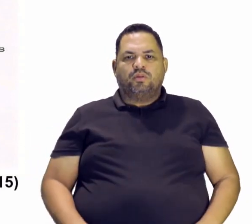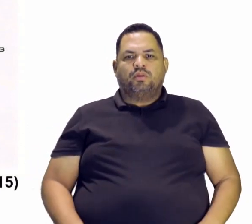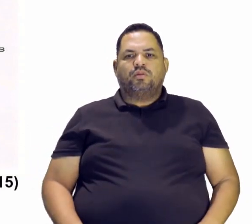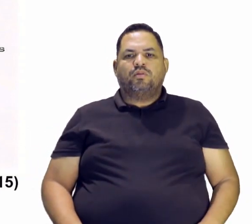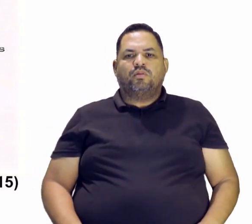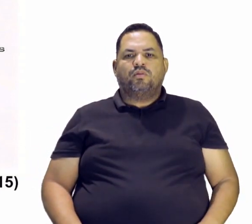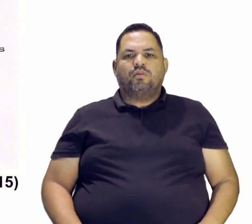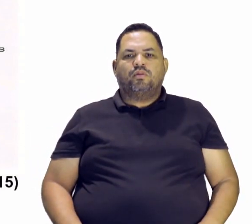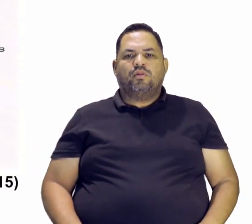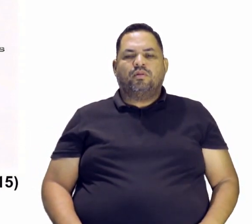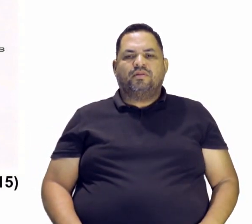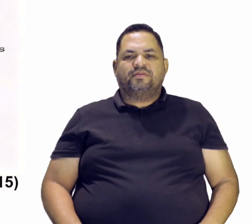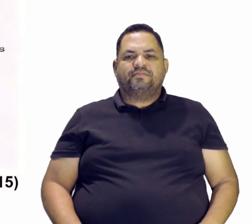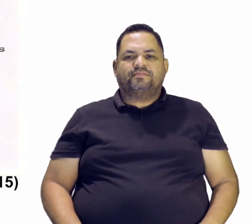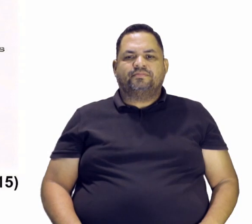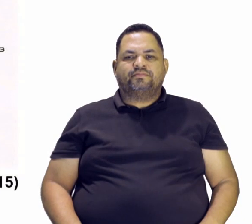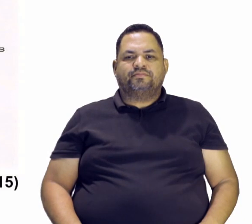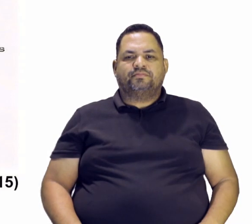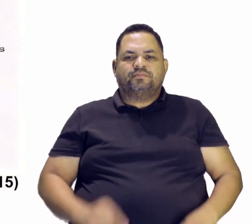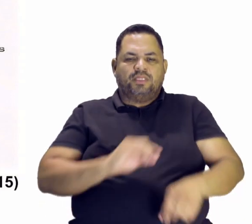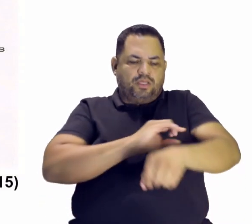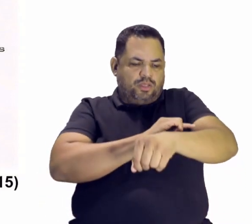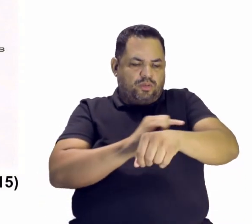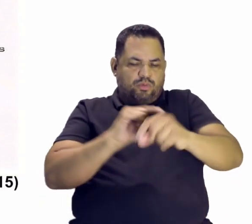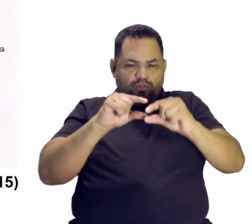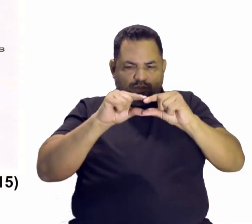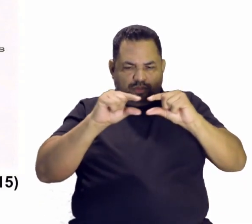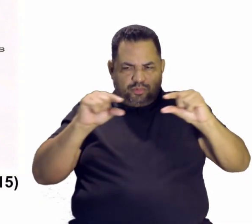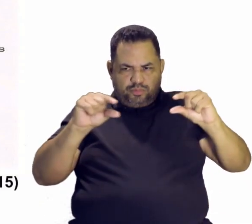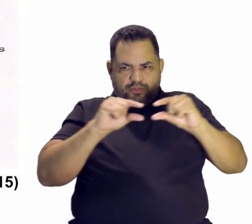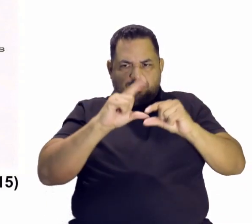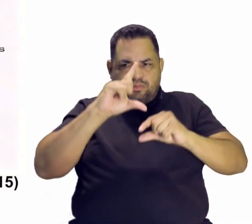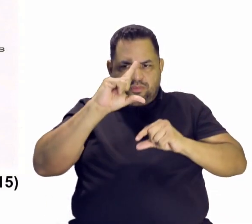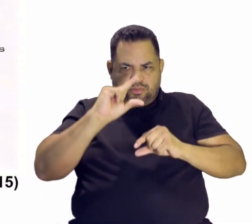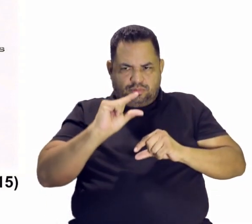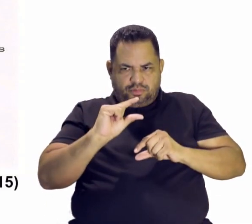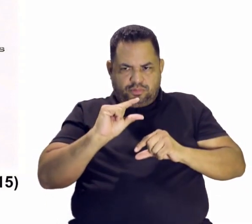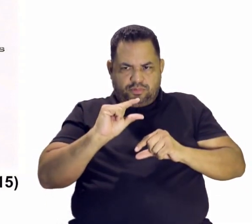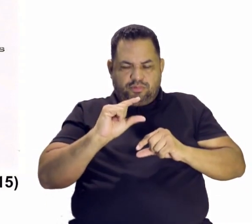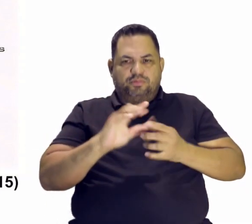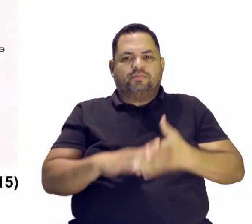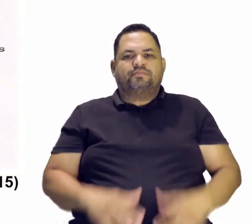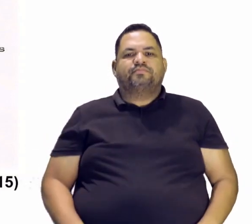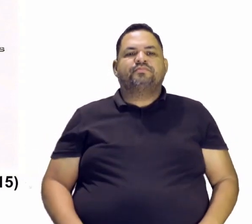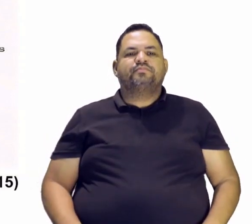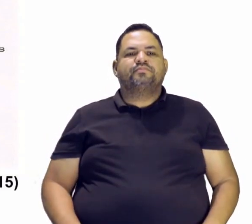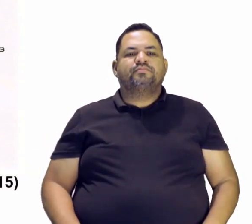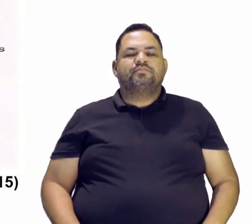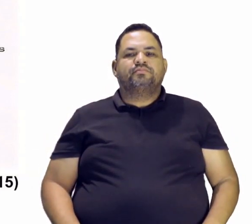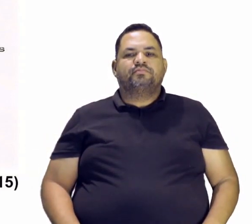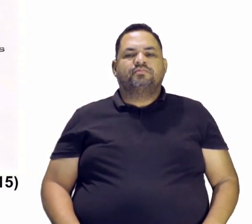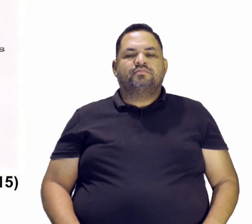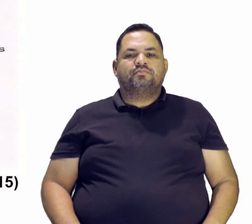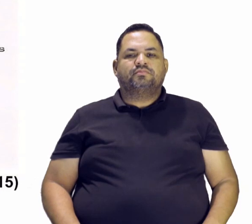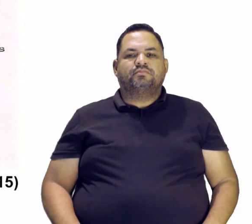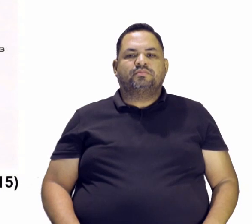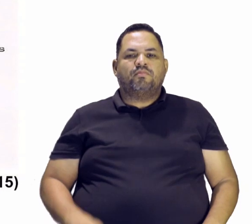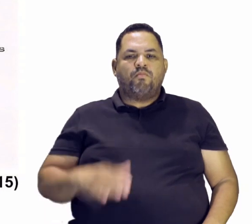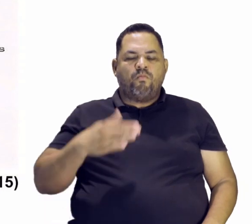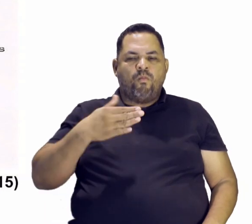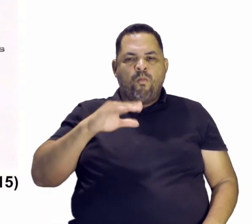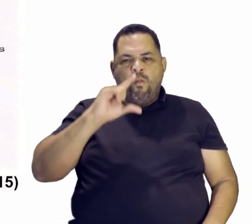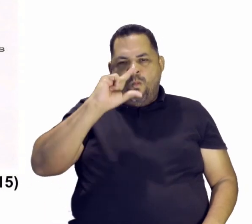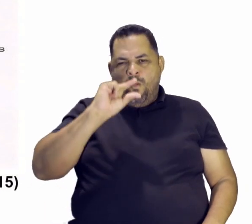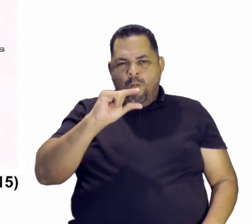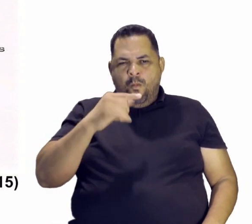seria esse aro menor, esse cano menor que eu te falei, que seria mais secundário, né, mais médio. Então, eu